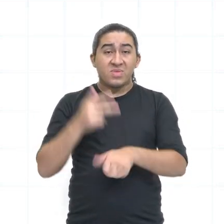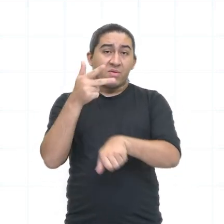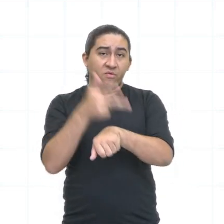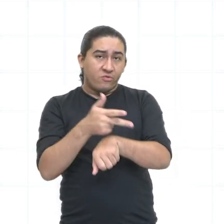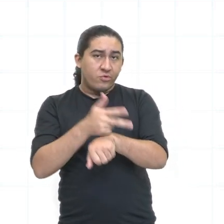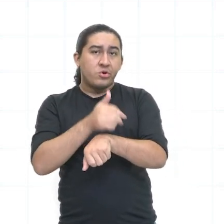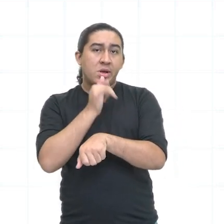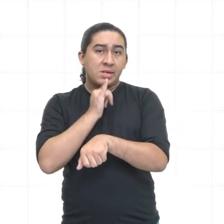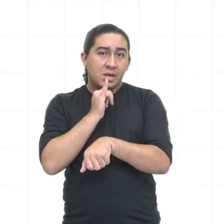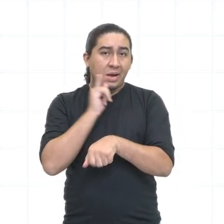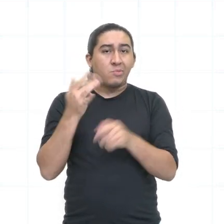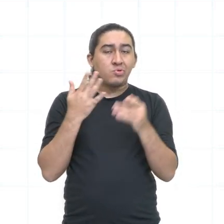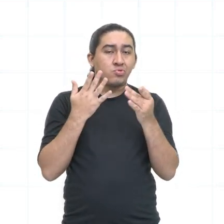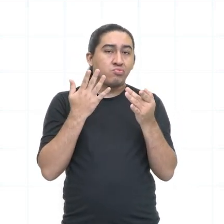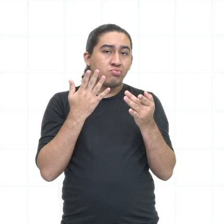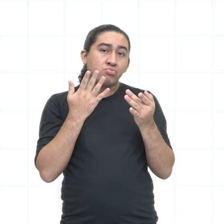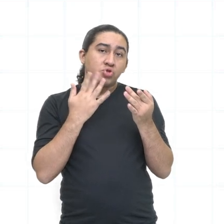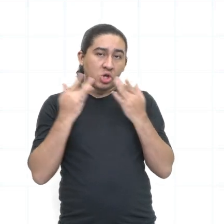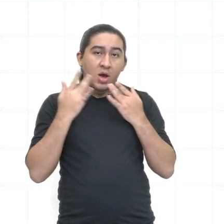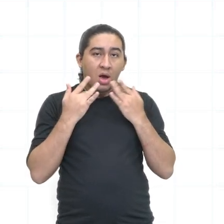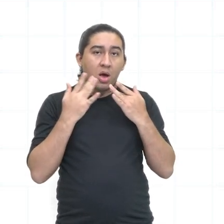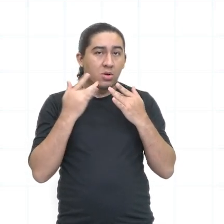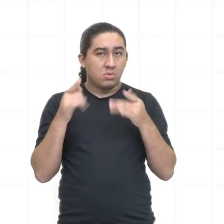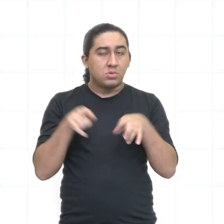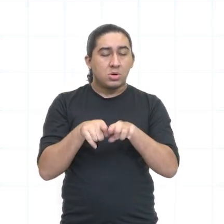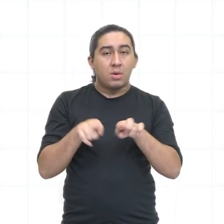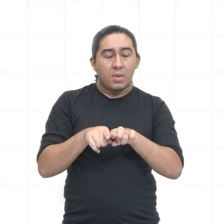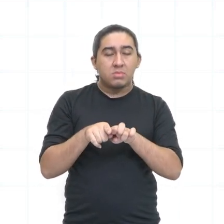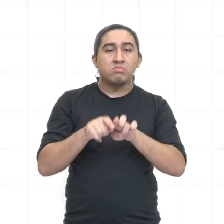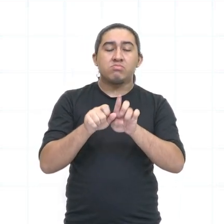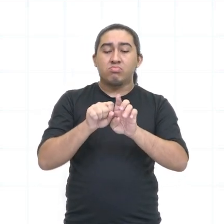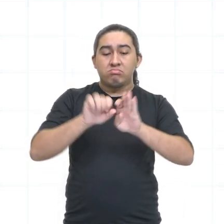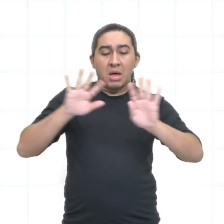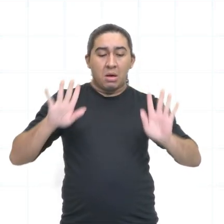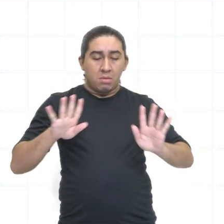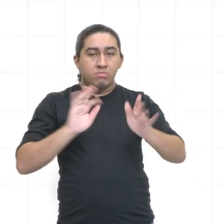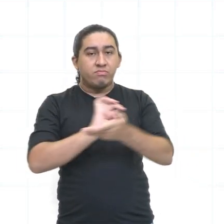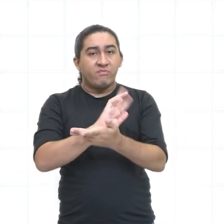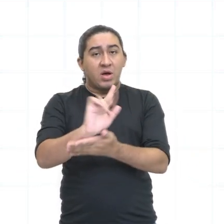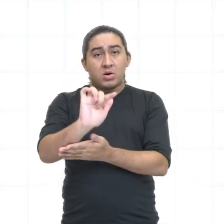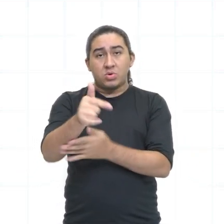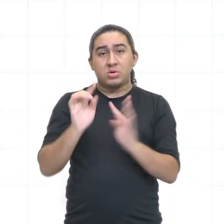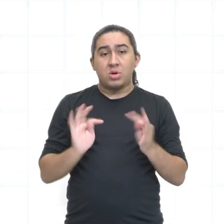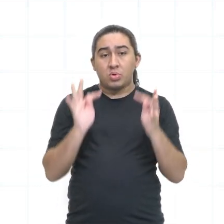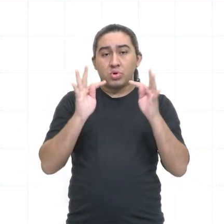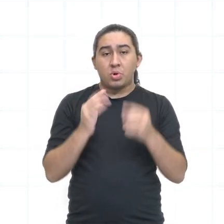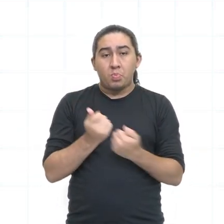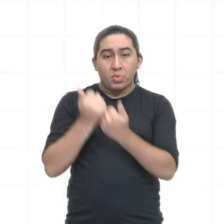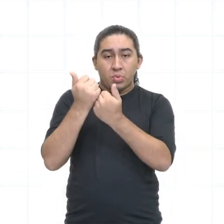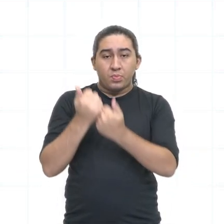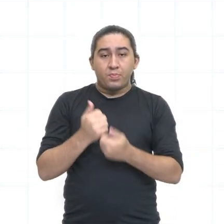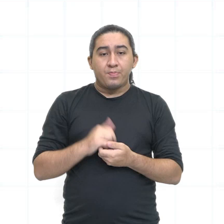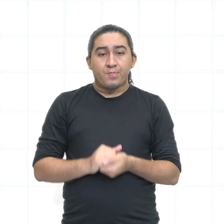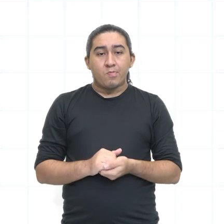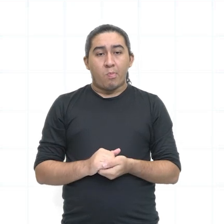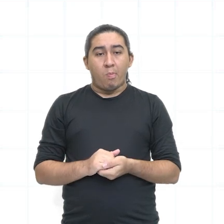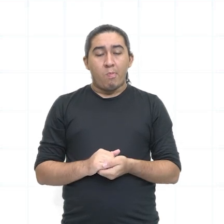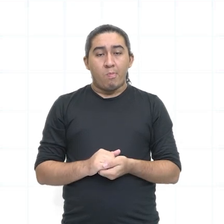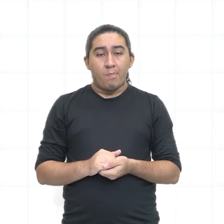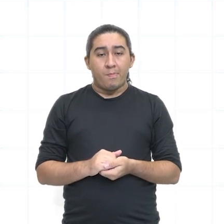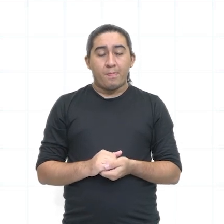vídeos, por exemplo, no teatro como cenário e várias outras tecnologias. Também